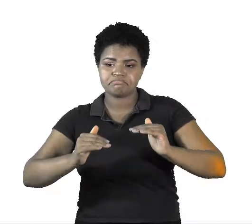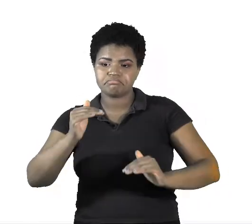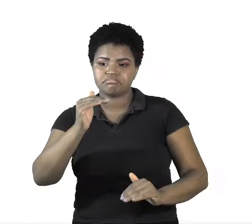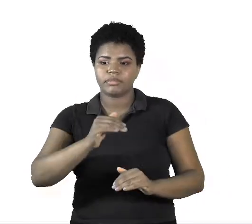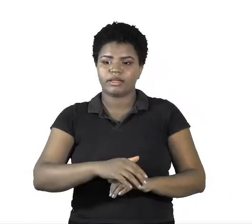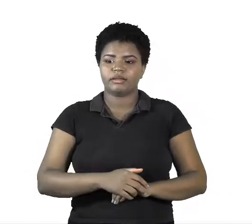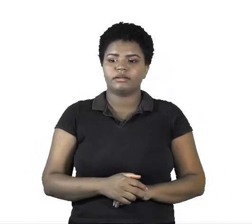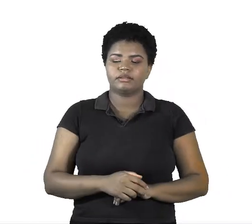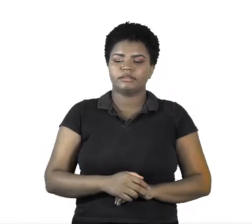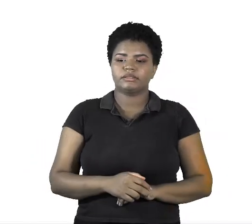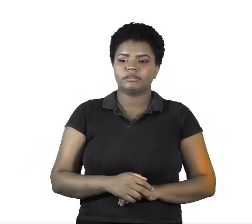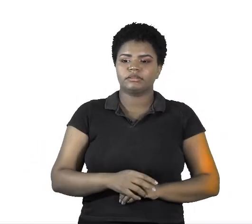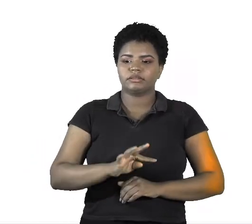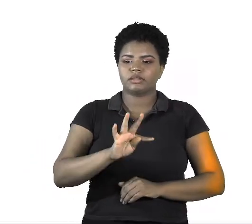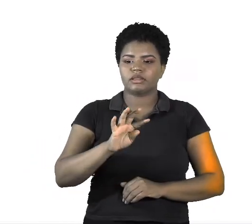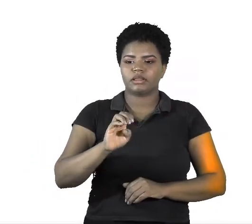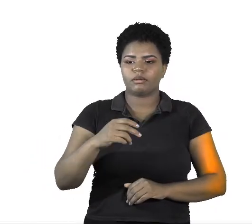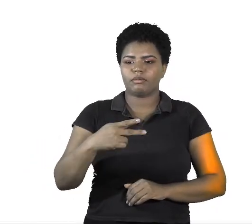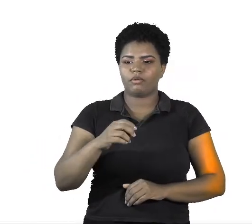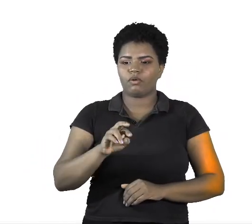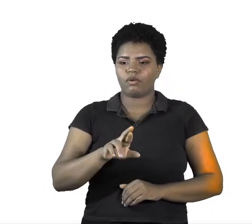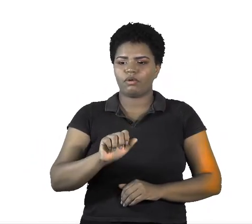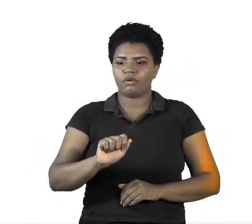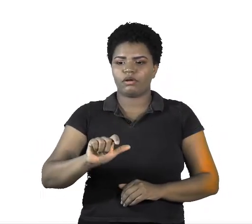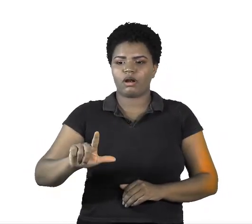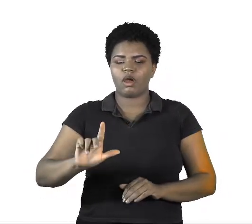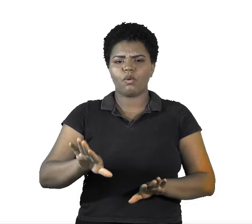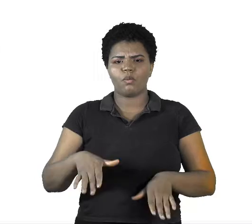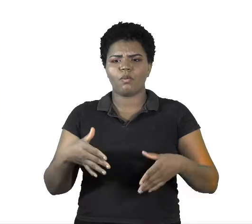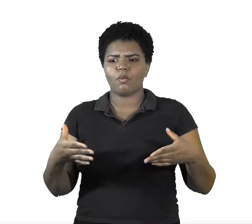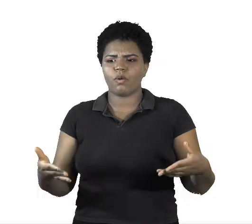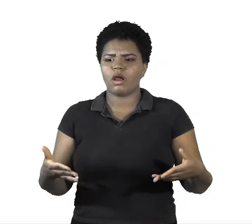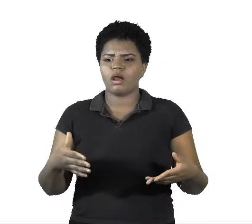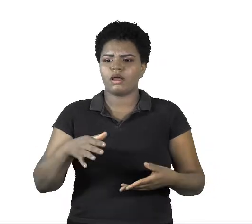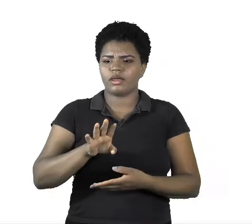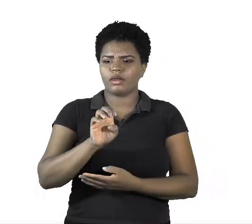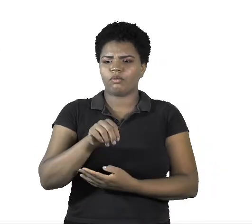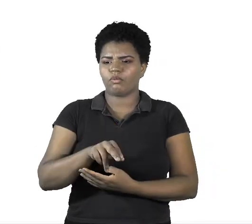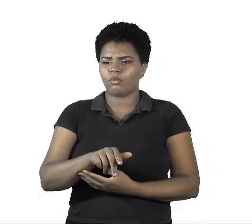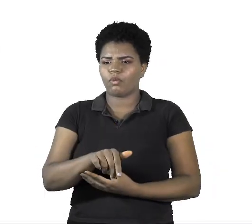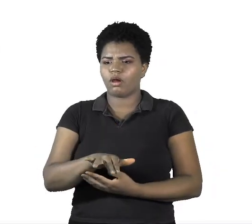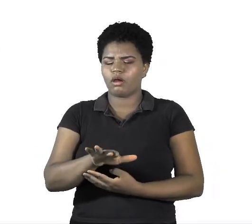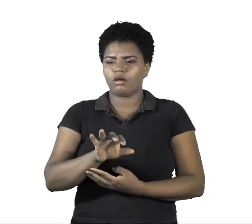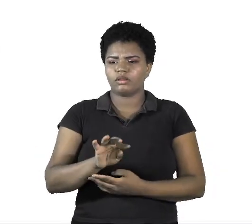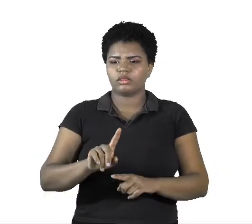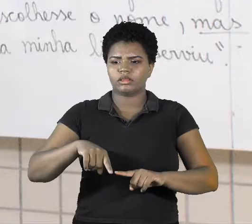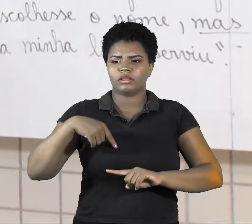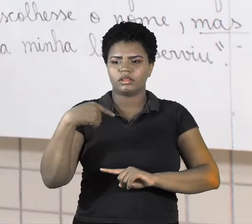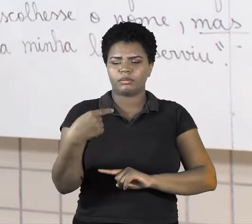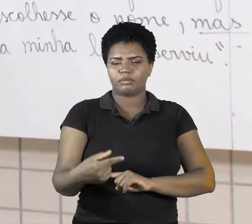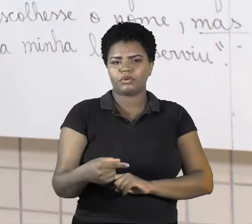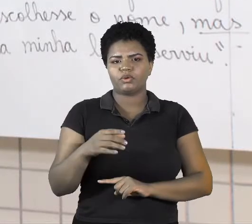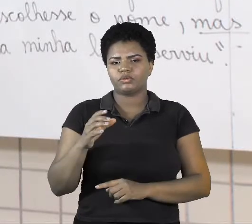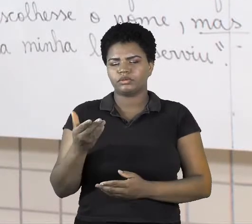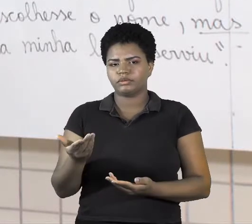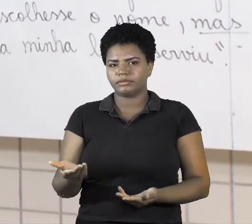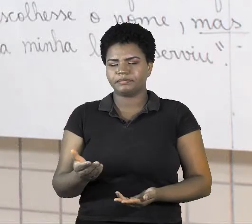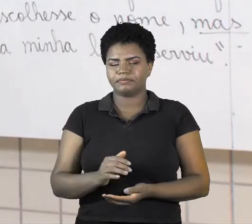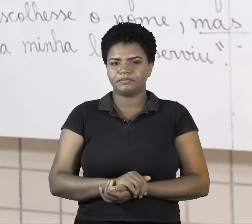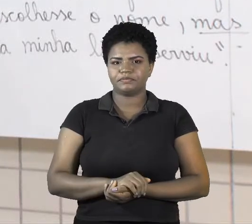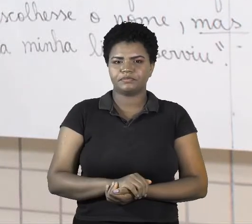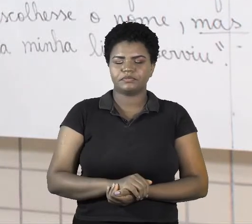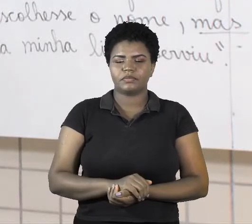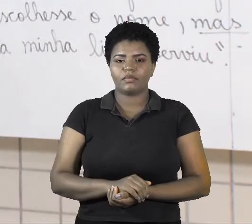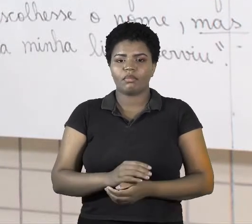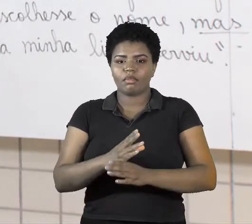que. E a temporal, quando, enquanto, logo que, depois que. Lembrando que quando a conjunção